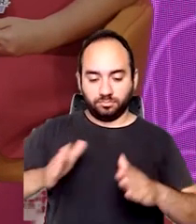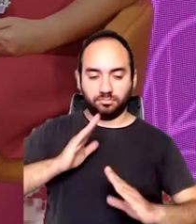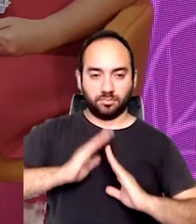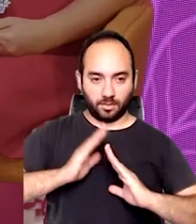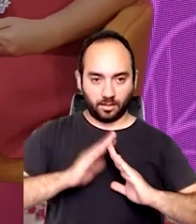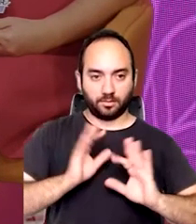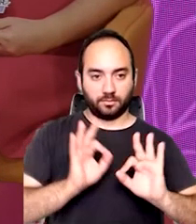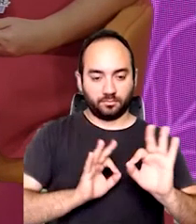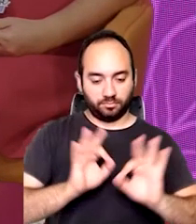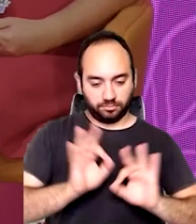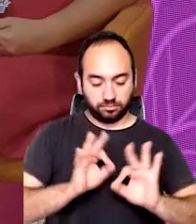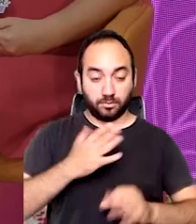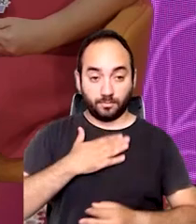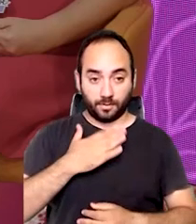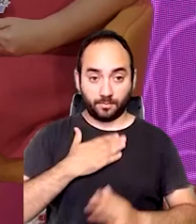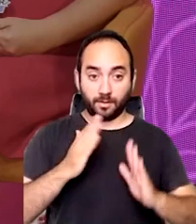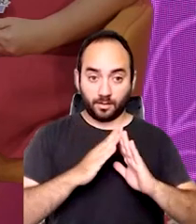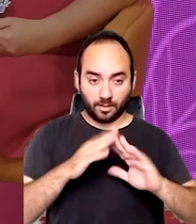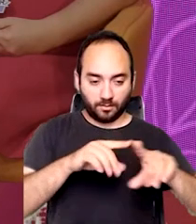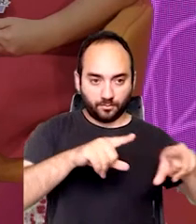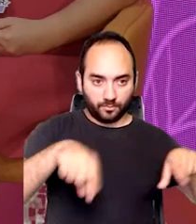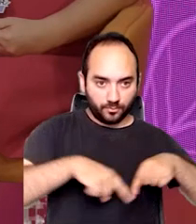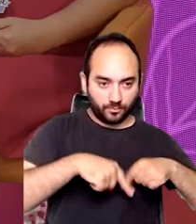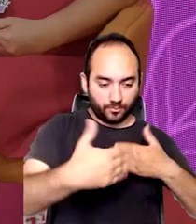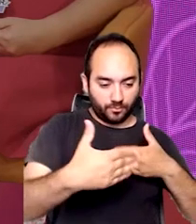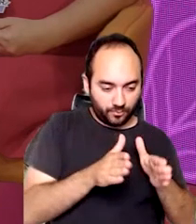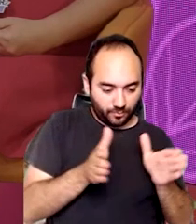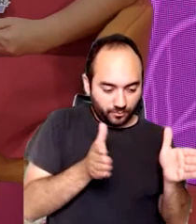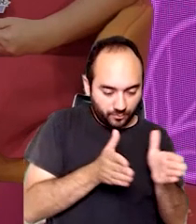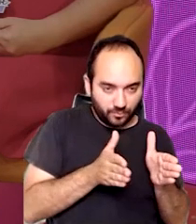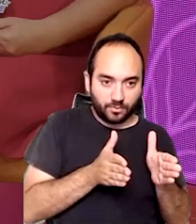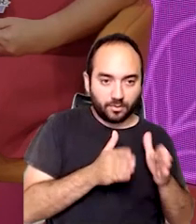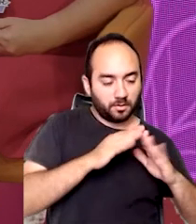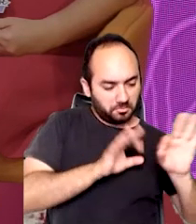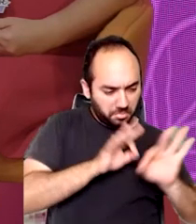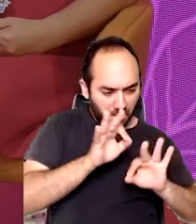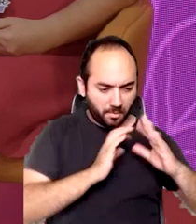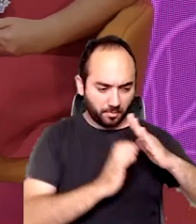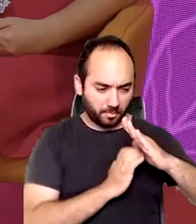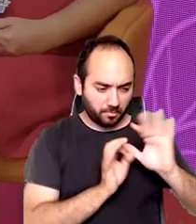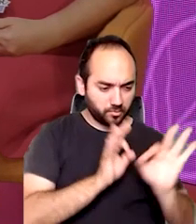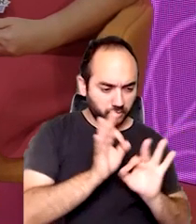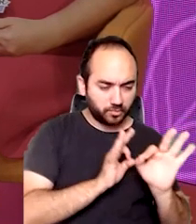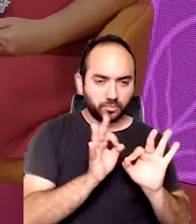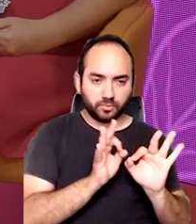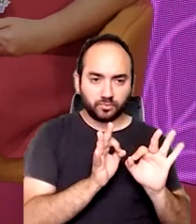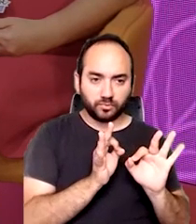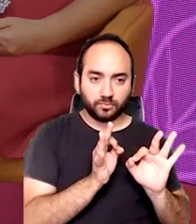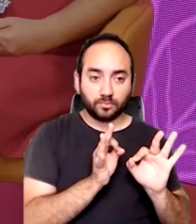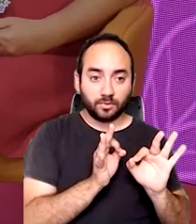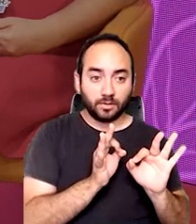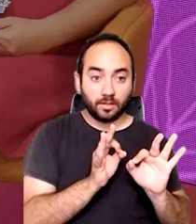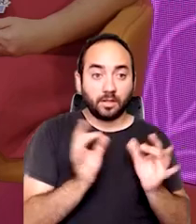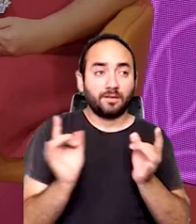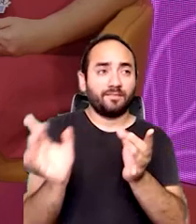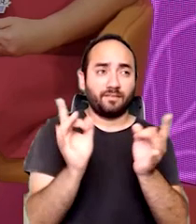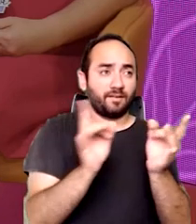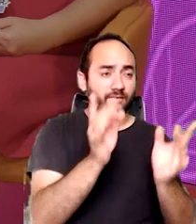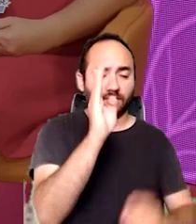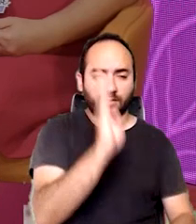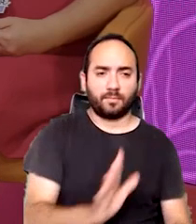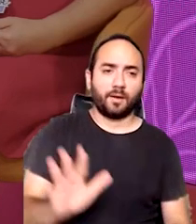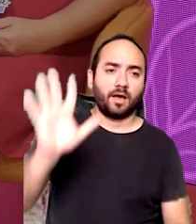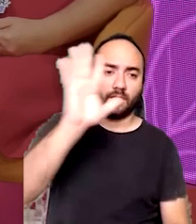eh ali na minha própria casa no meu quarto no meu puxadinho de casa eh já